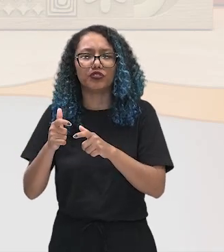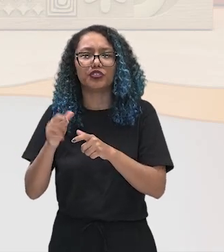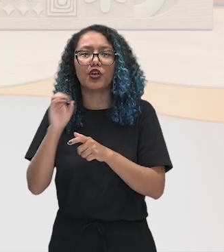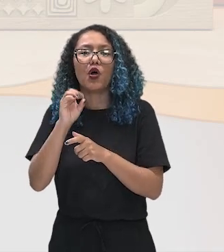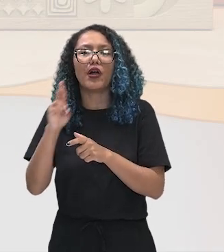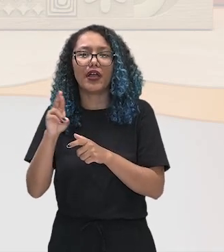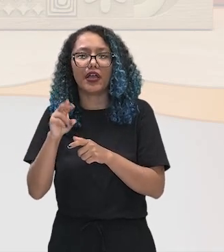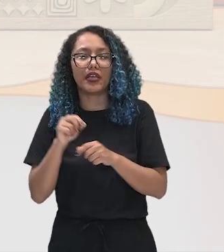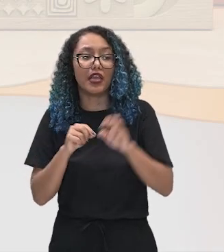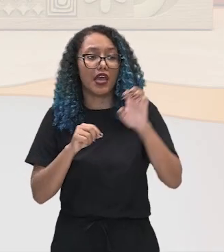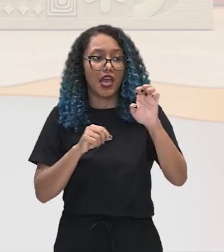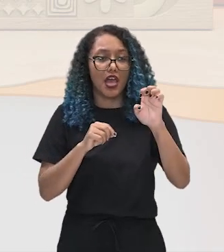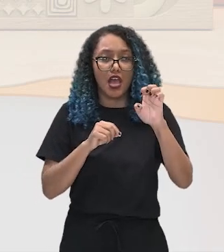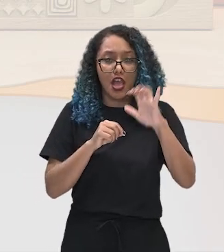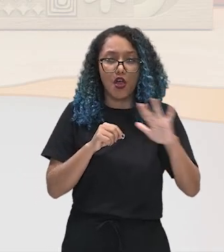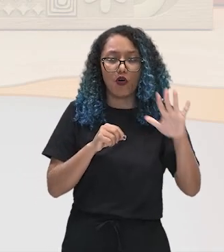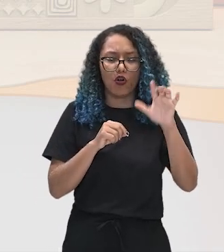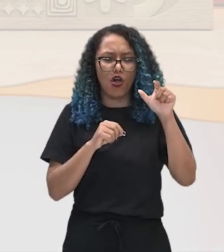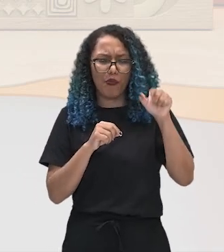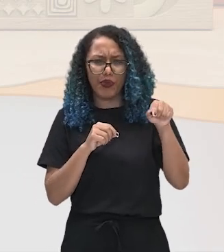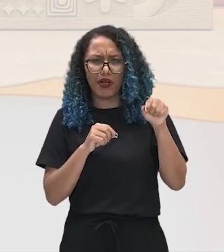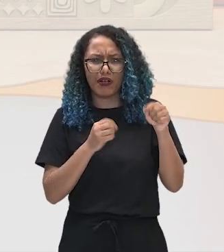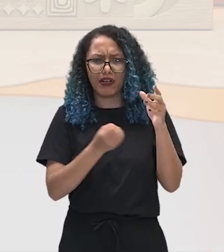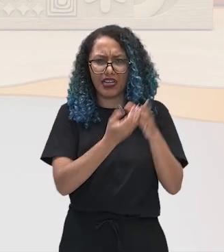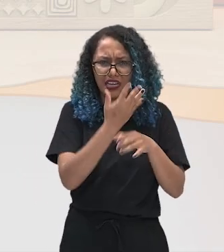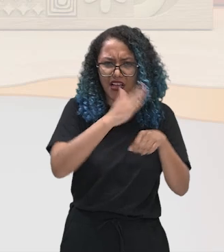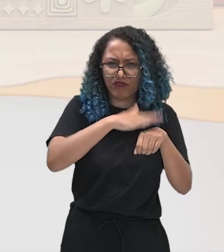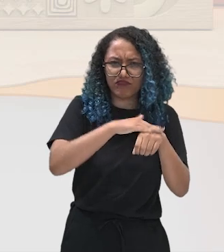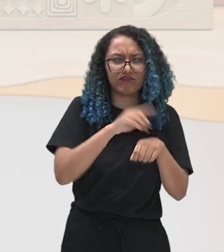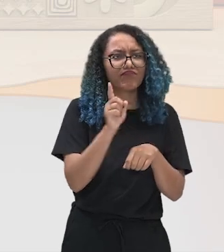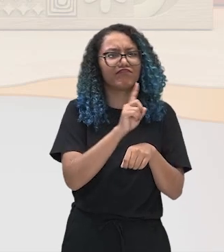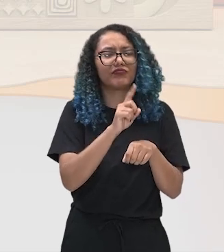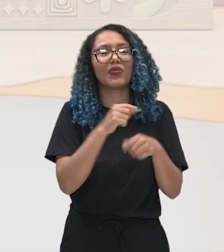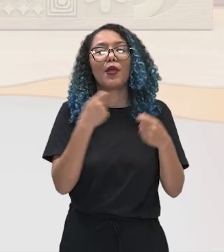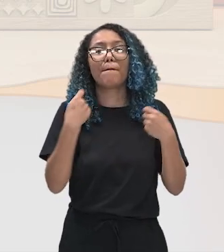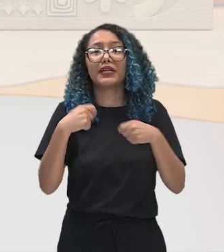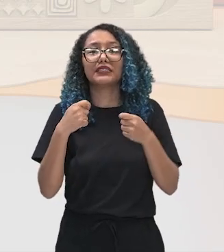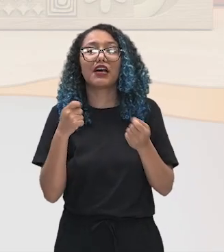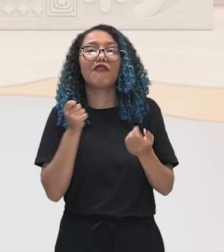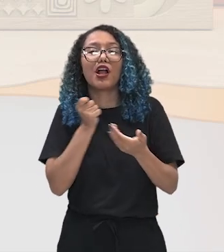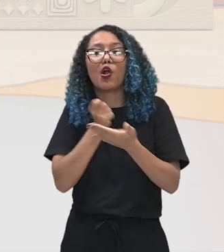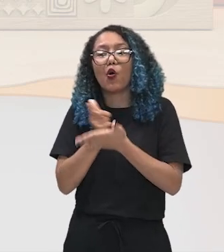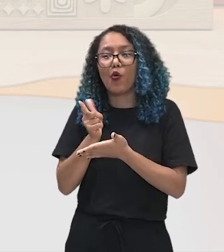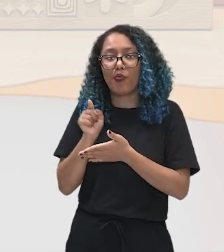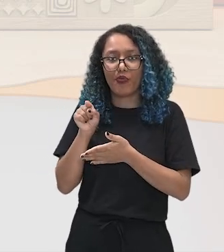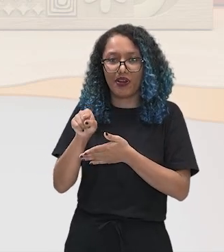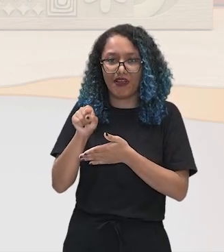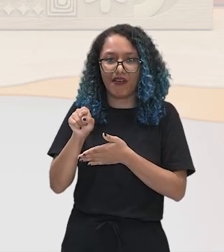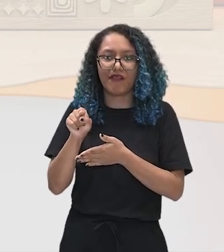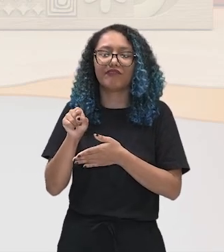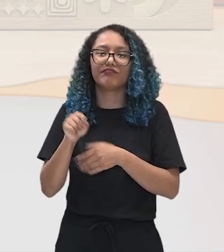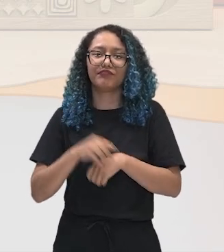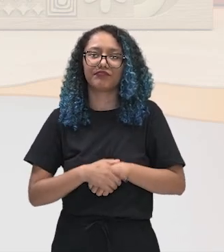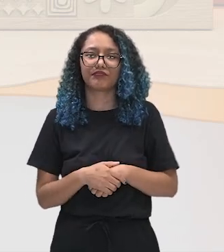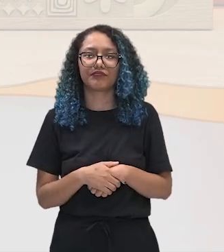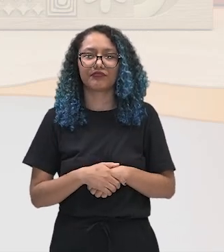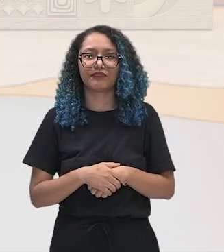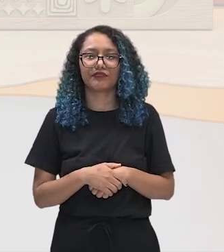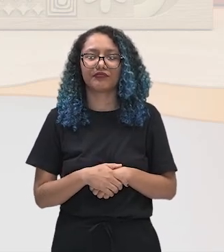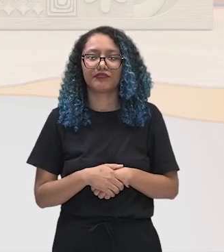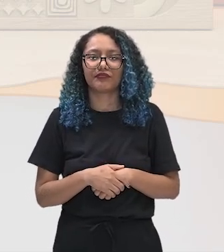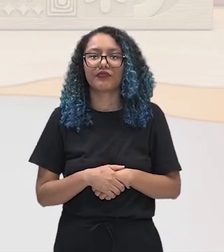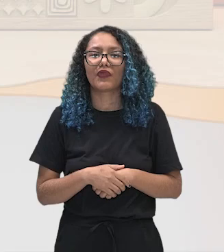vinha dessa região do Oriente, aonde as pessoas queriam comprar estes produtos especiais. Foi uma